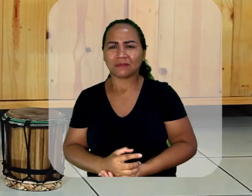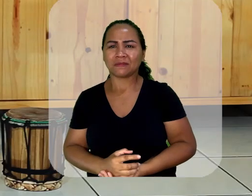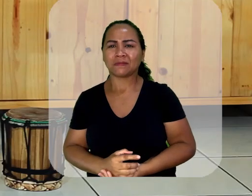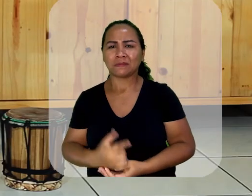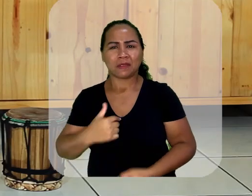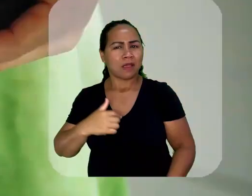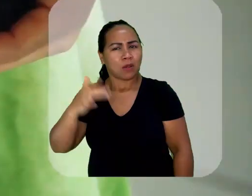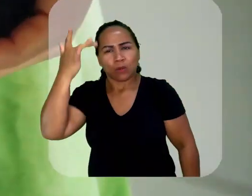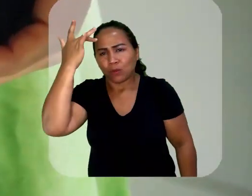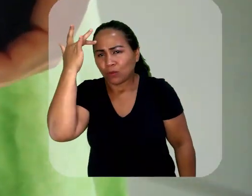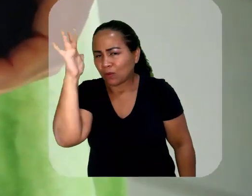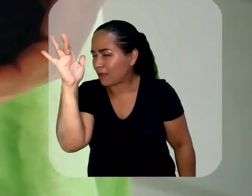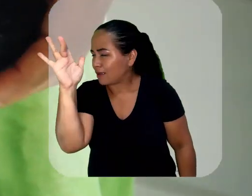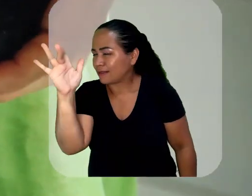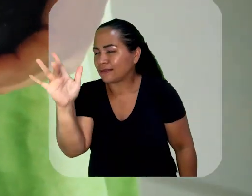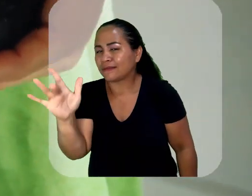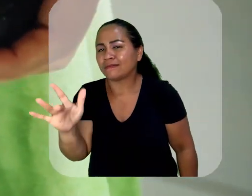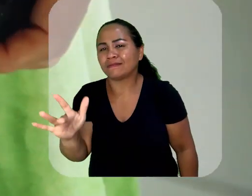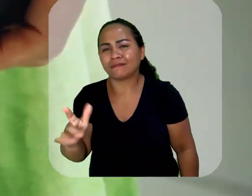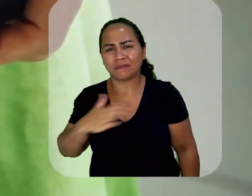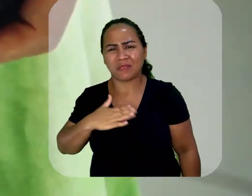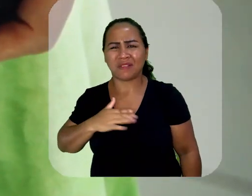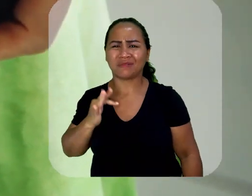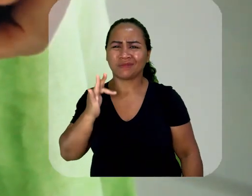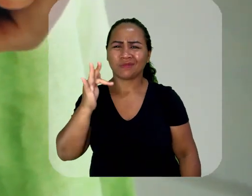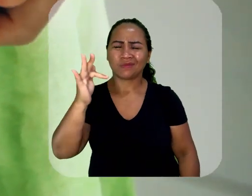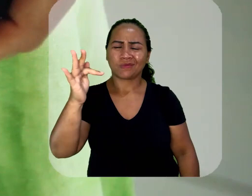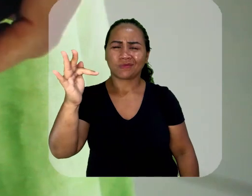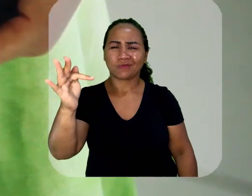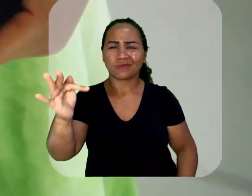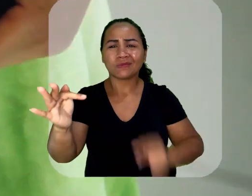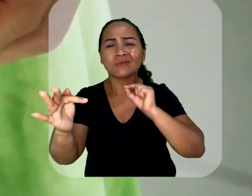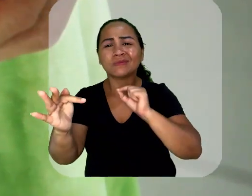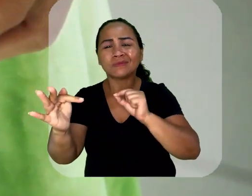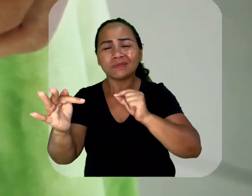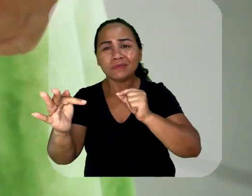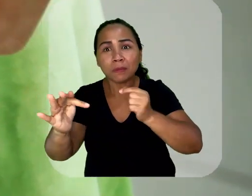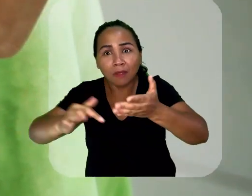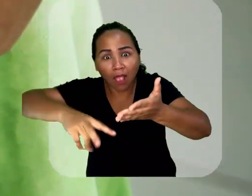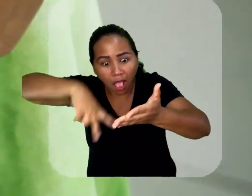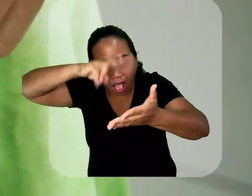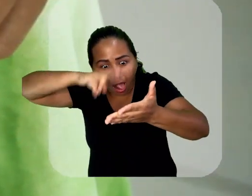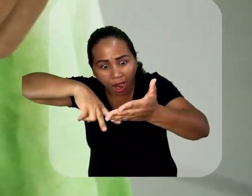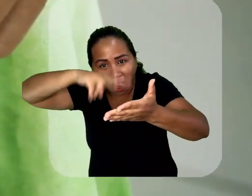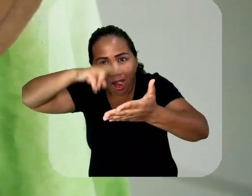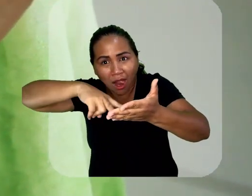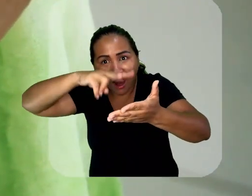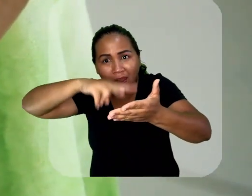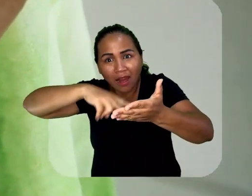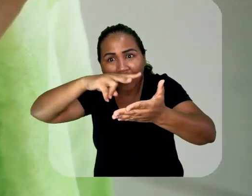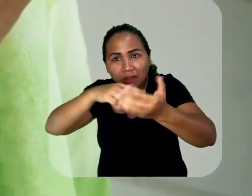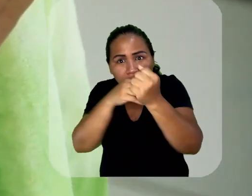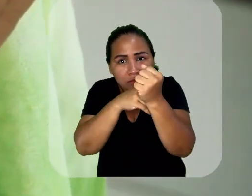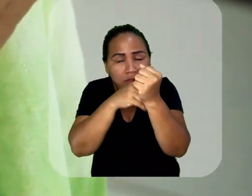Eu mal sabia que estava destinada a decifrar os códigos secretos dos pratos